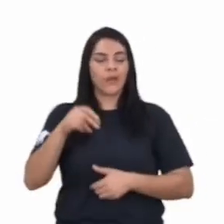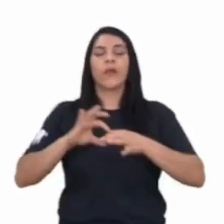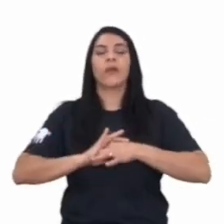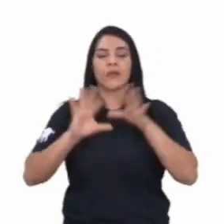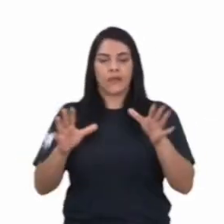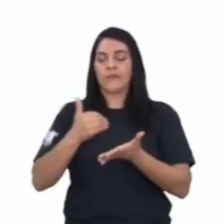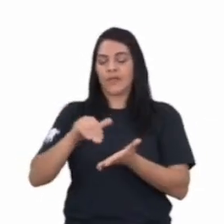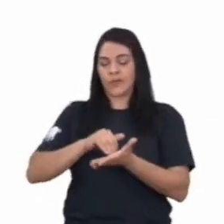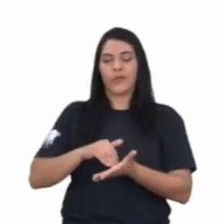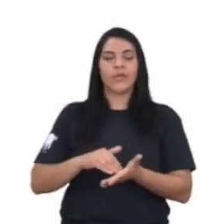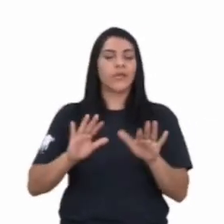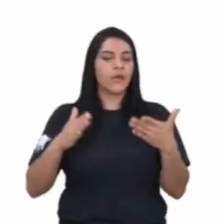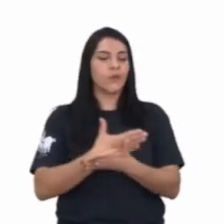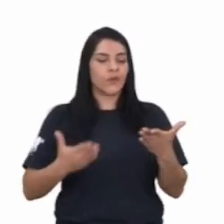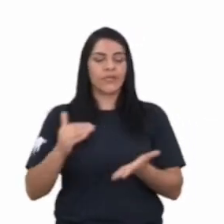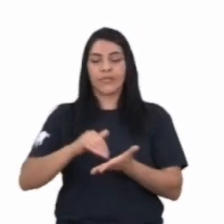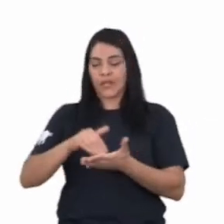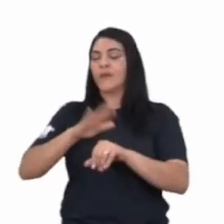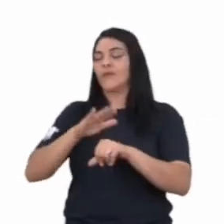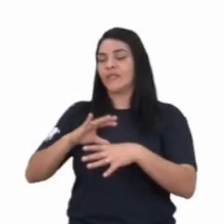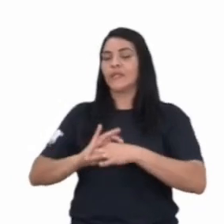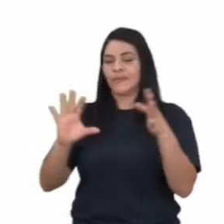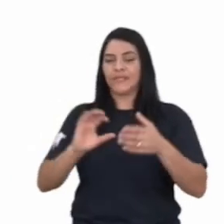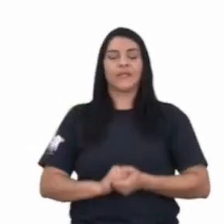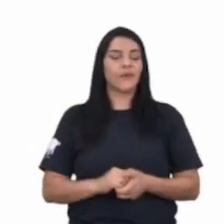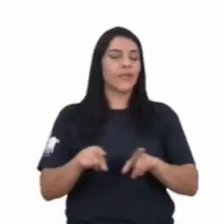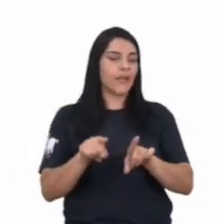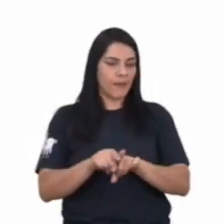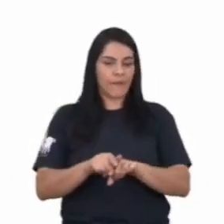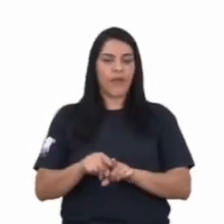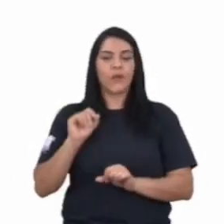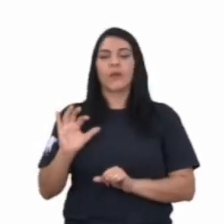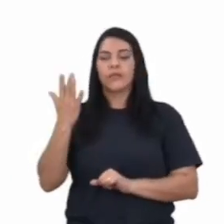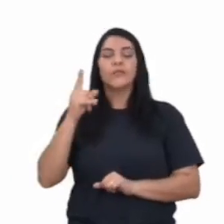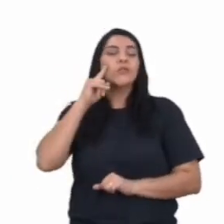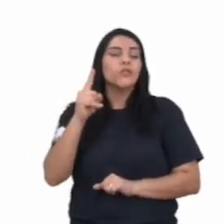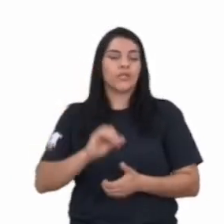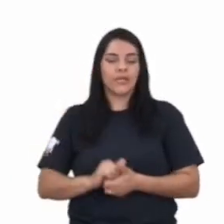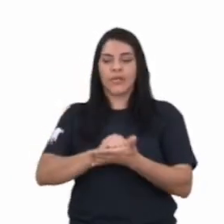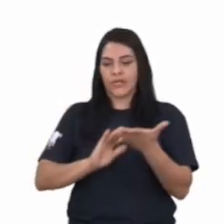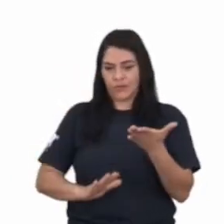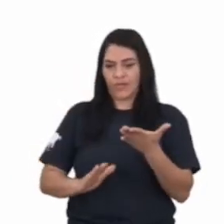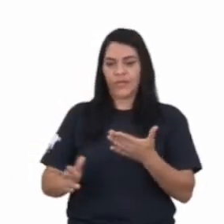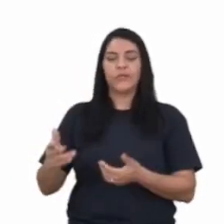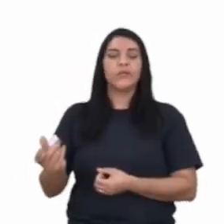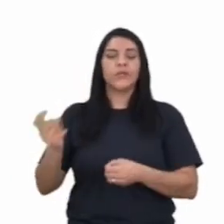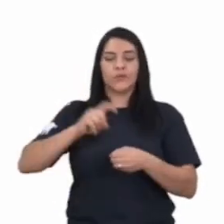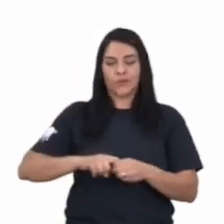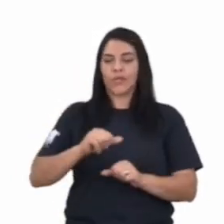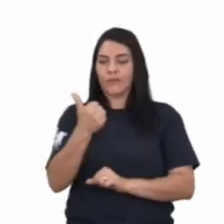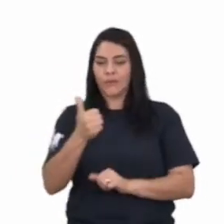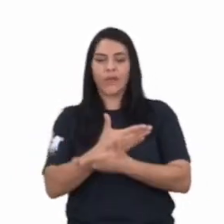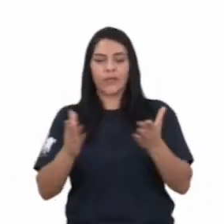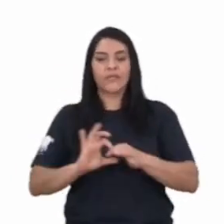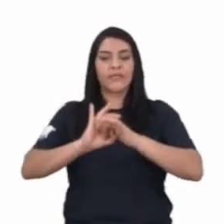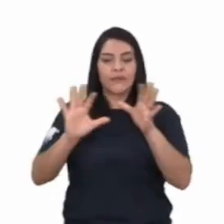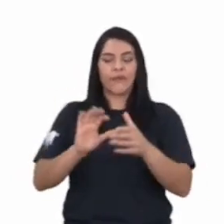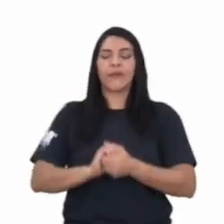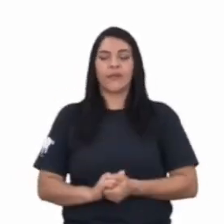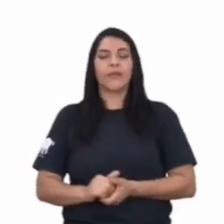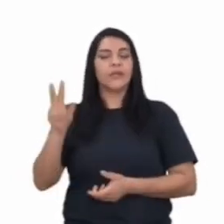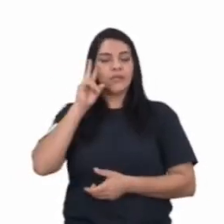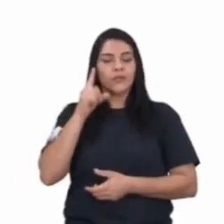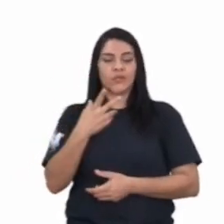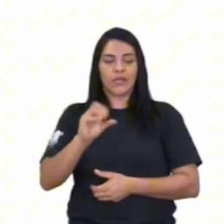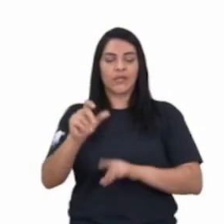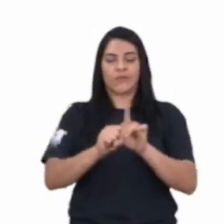liberadas pela SEDUC, então a gente aqui da Secretaria vai fazer a liberação, e elas vão ser nas seguintes datas. A atividade de retomada, que é essa primeira, a gente já libera agora na segunda-feira,